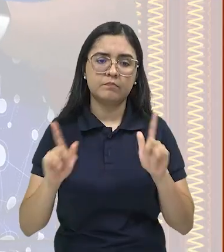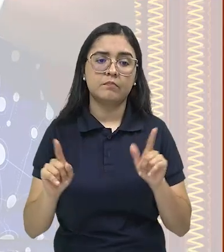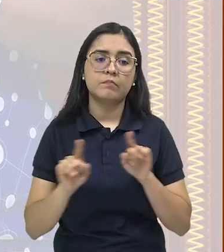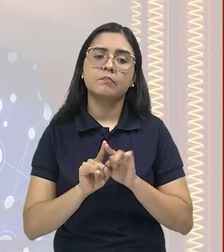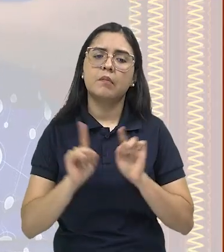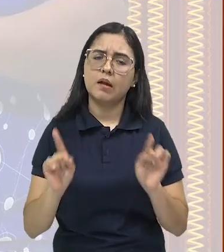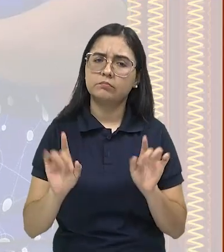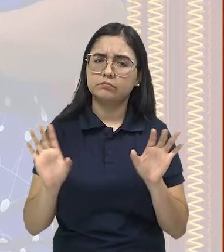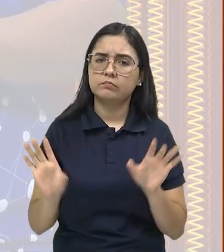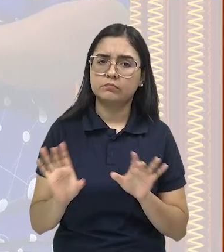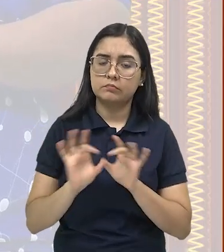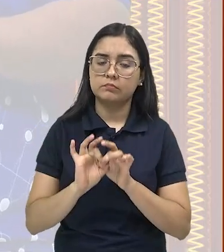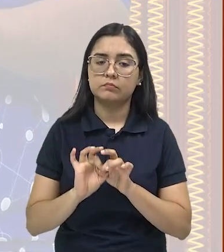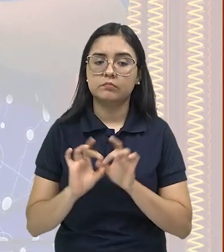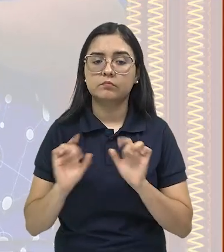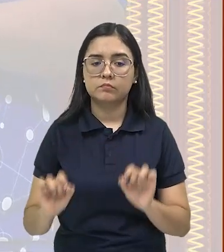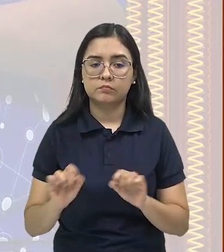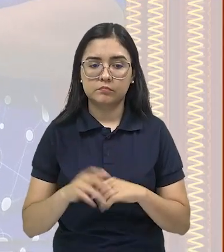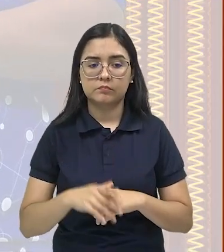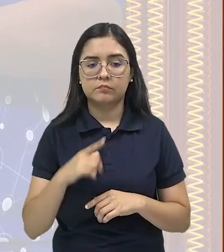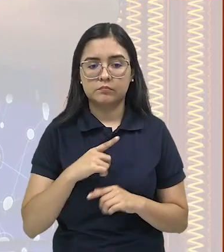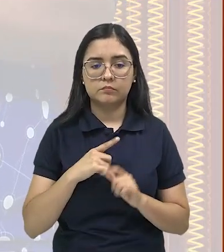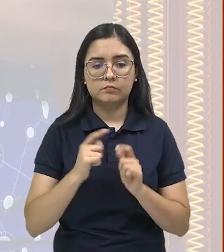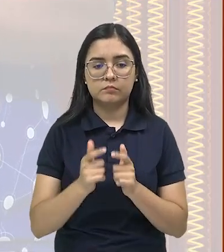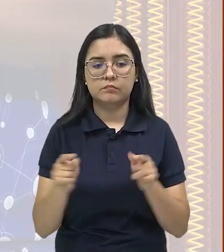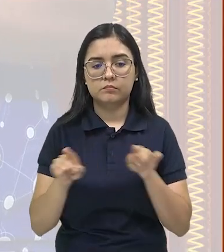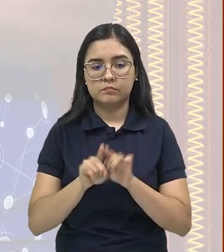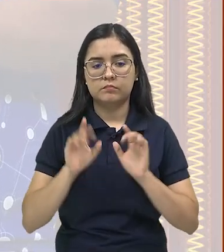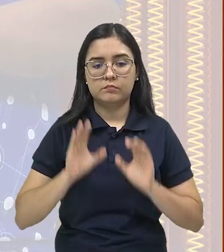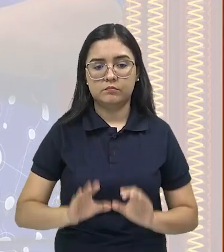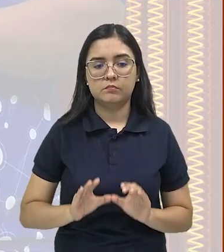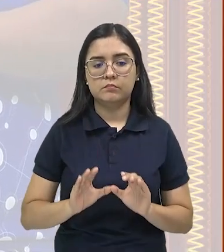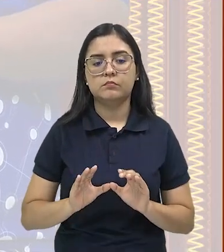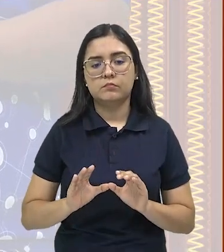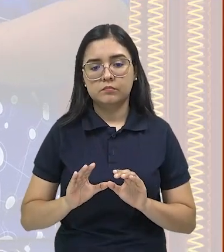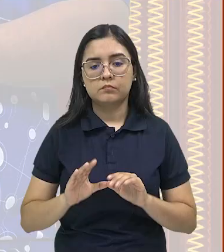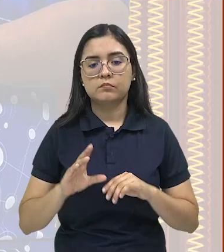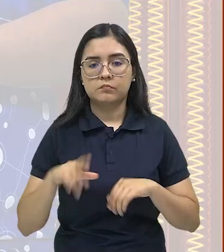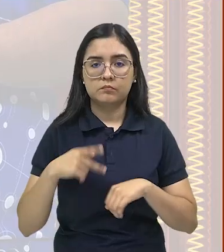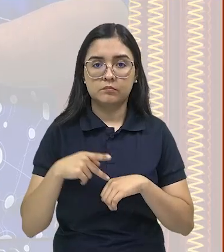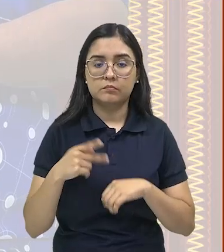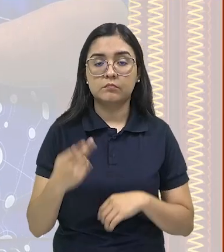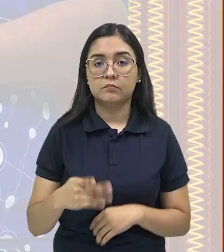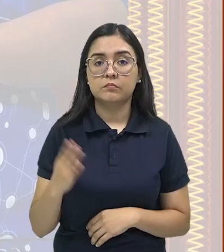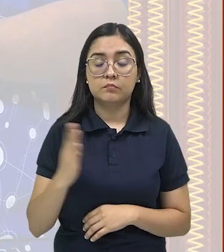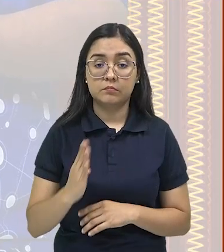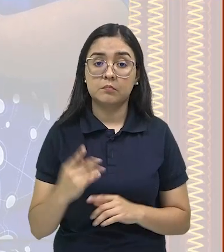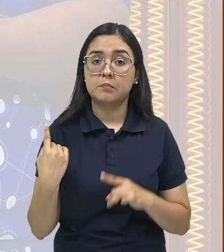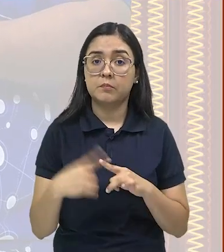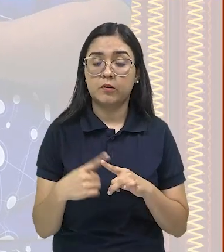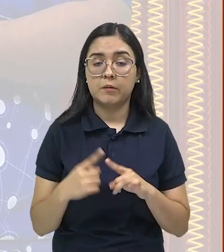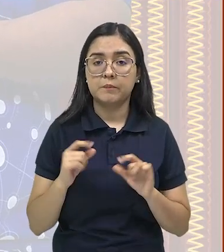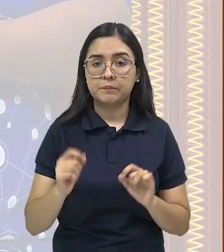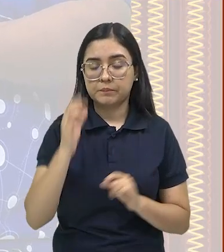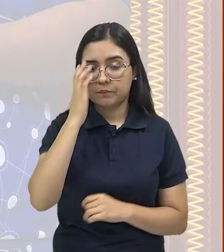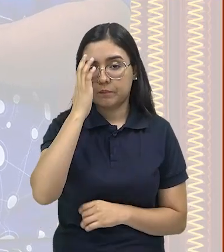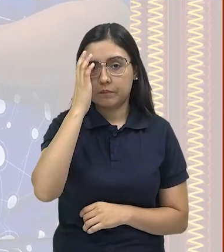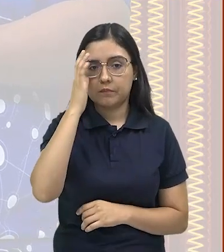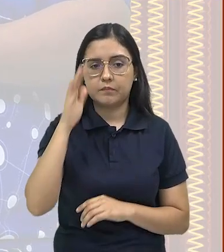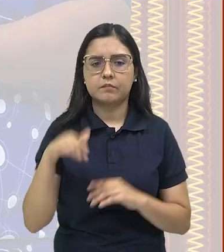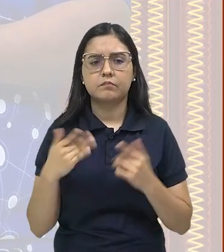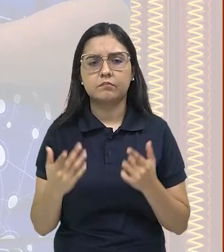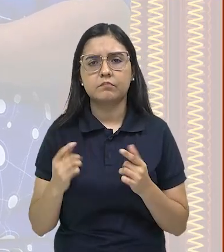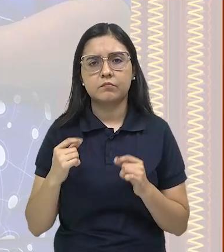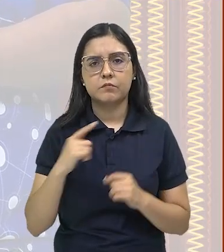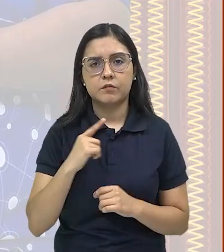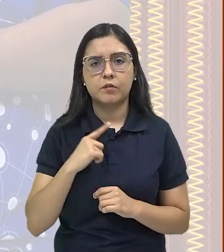estavam interligados pela lógica expansionista e civilizatória do Estado brasileiro. Por quê? Porque essa lógica atendia